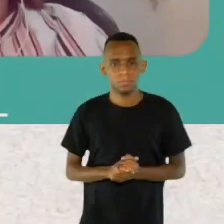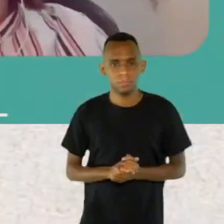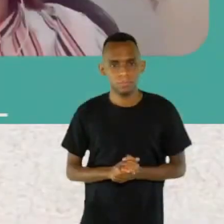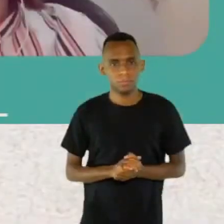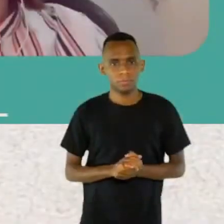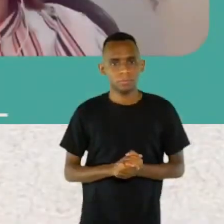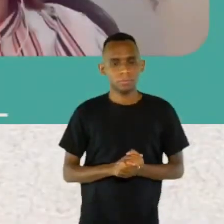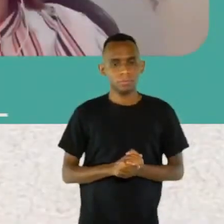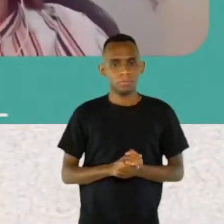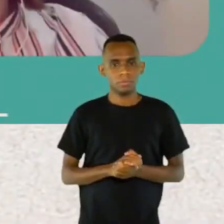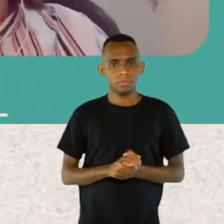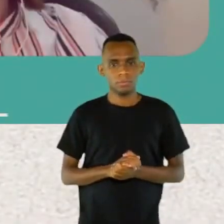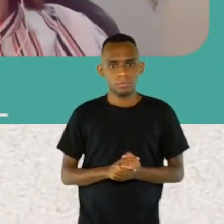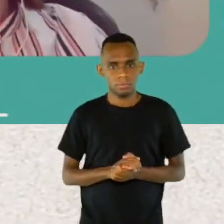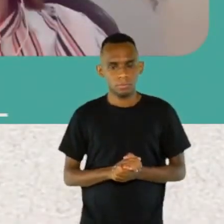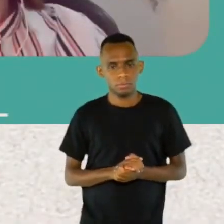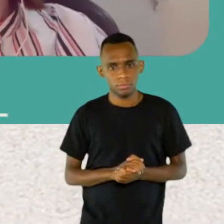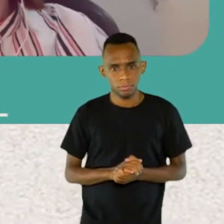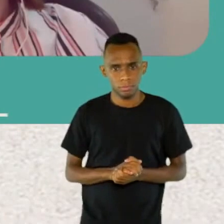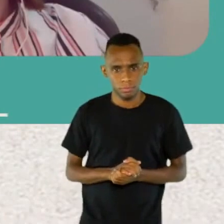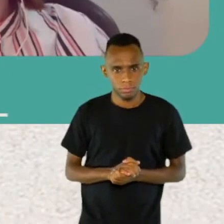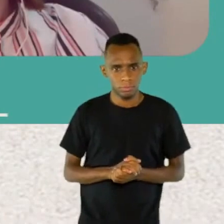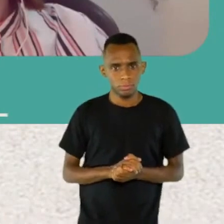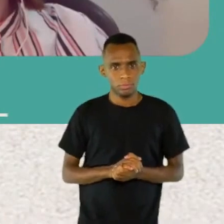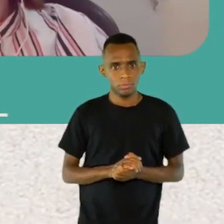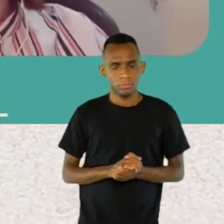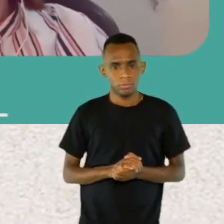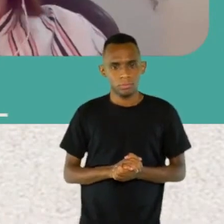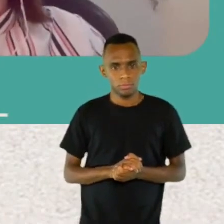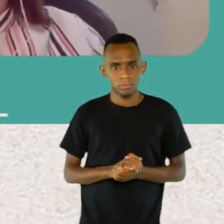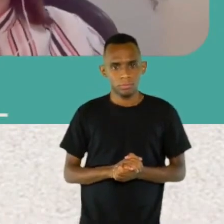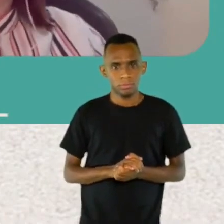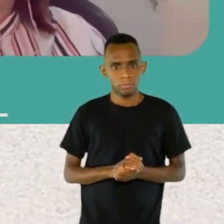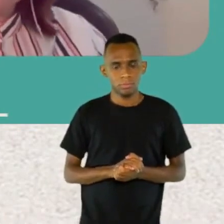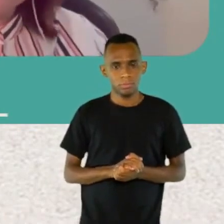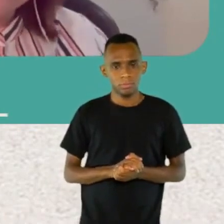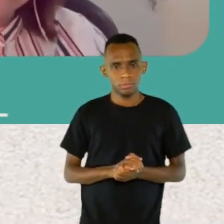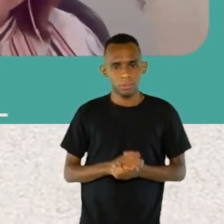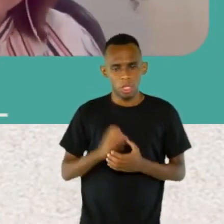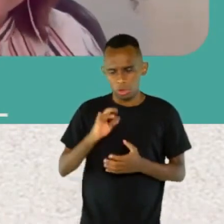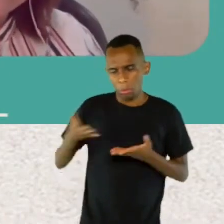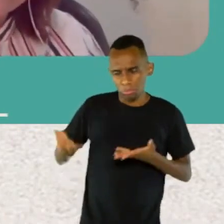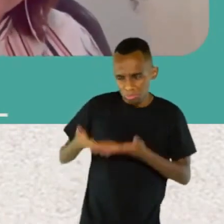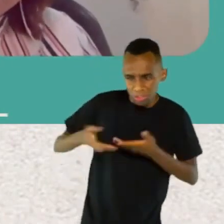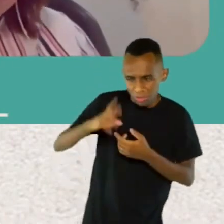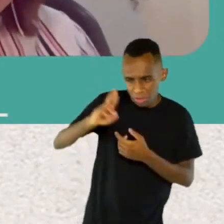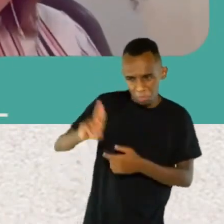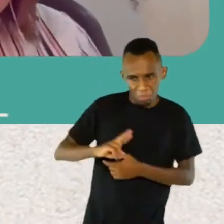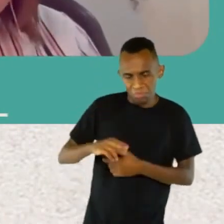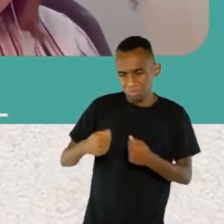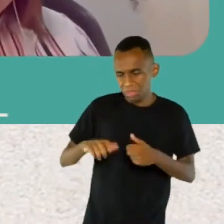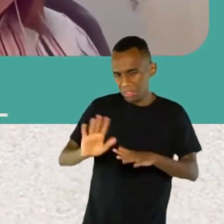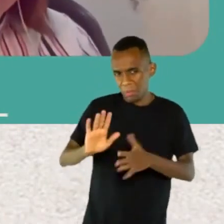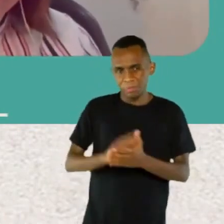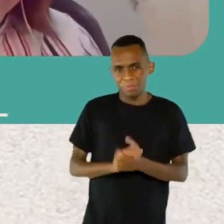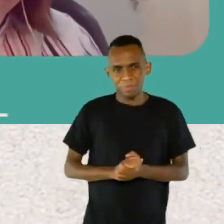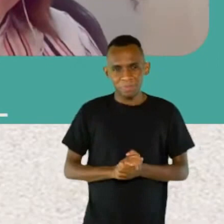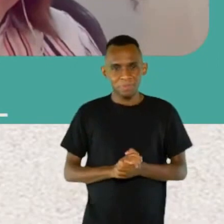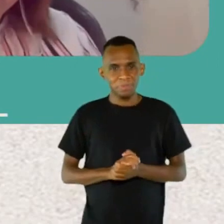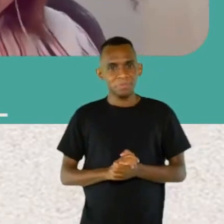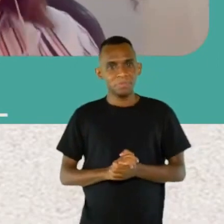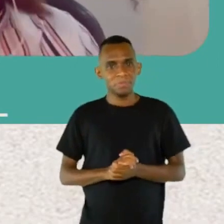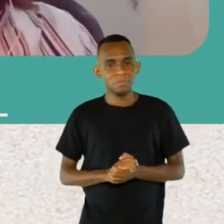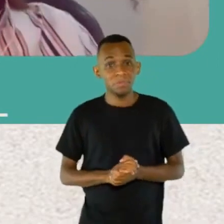Provocação boa, pessoal, por causa do Jones ali. Você não devia responder, não falar assim, Afonso, tem que ser bom. Aqui, eu queria que